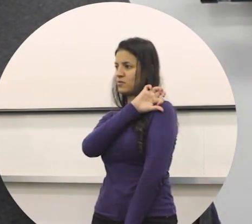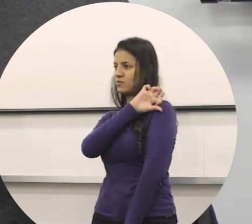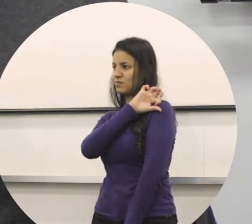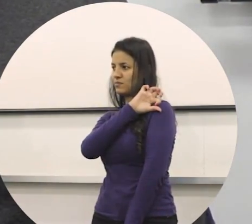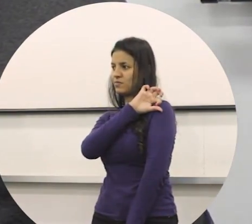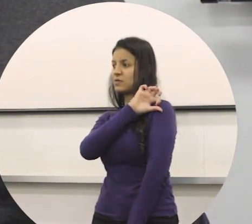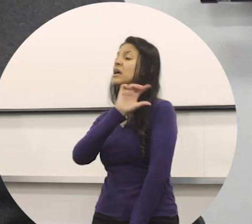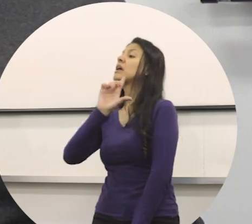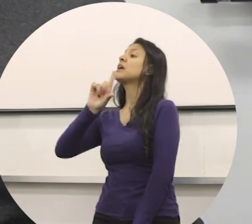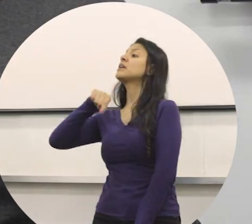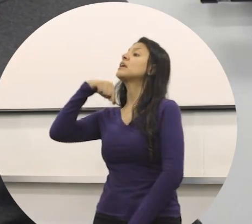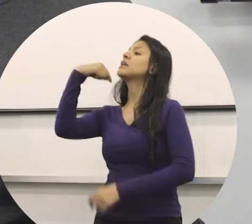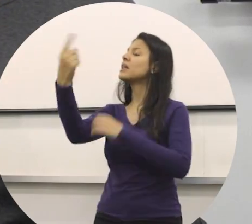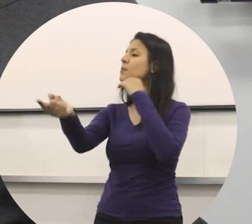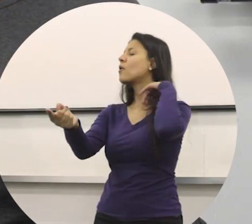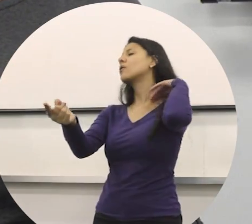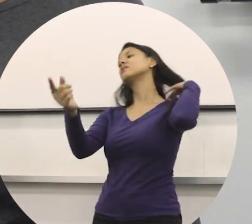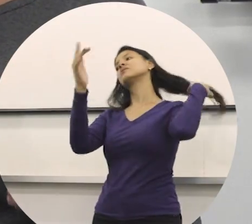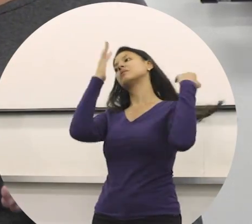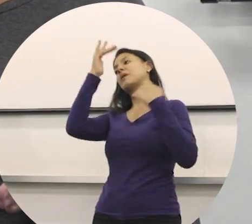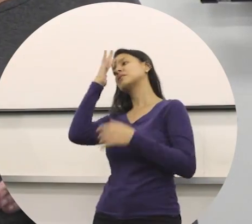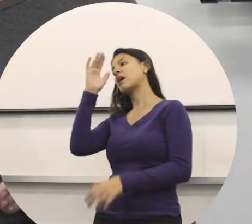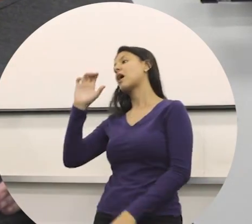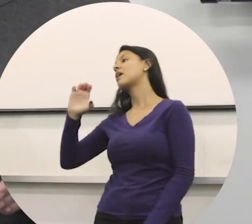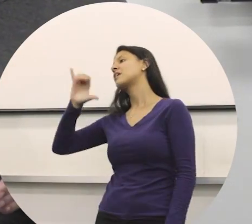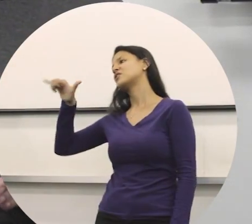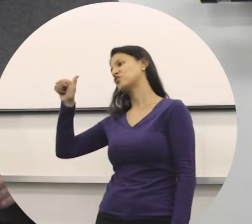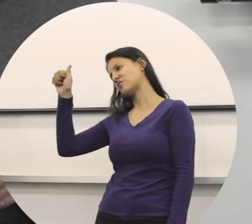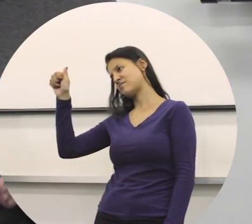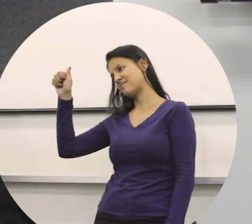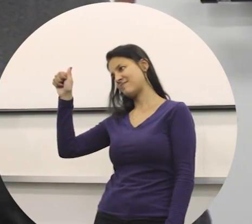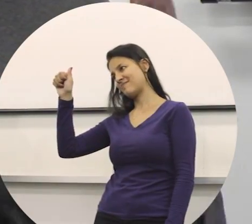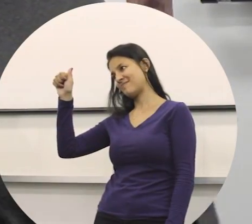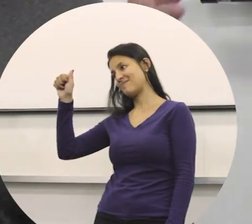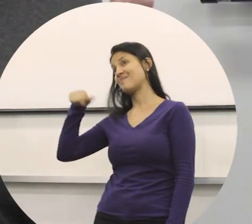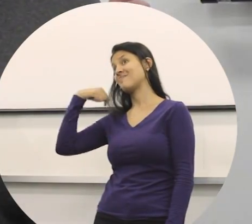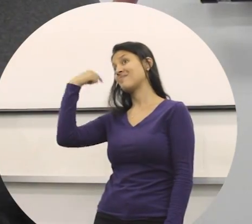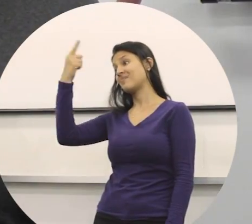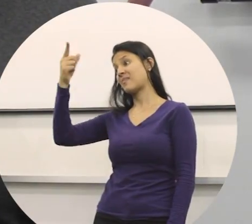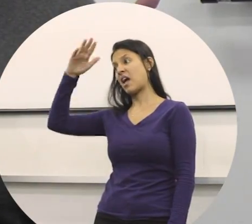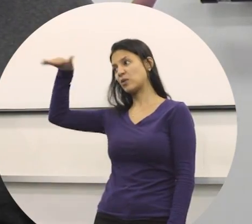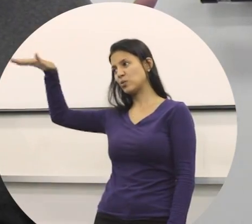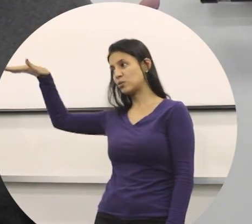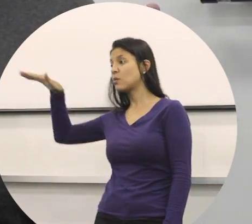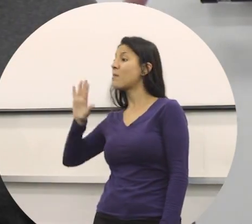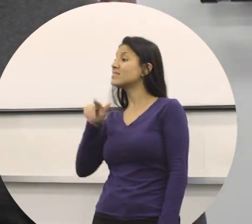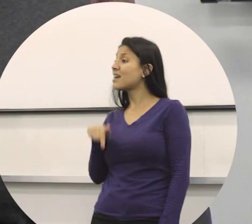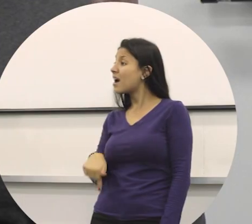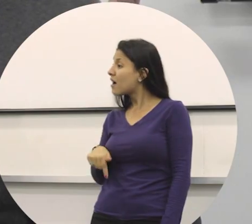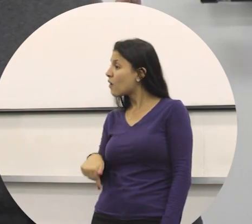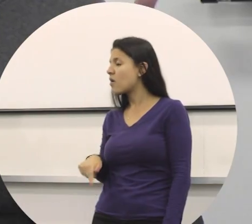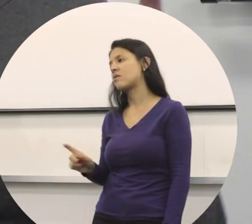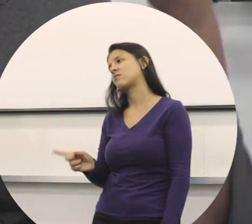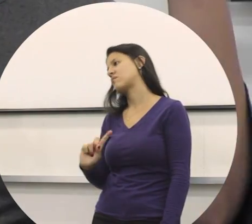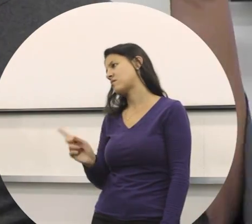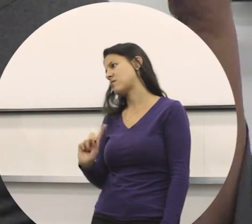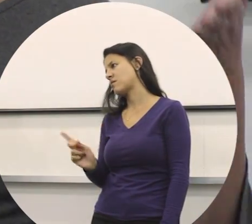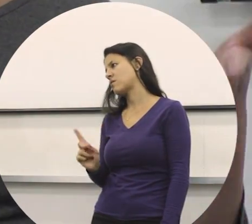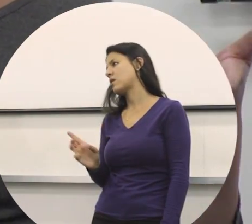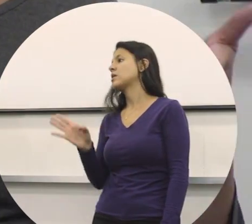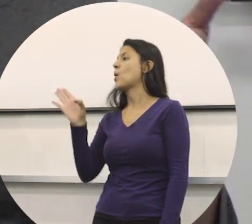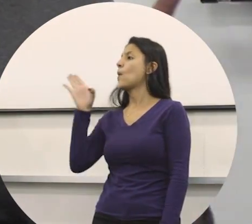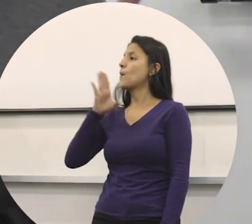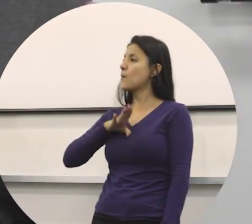gente pode pensar na construção de um currículo para o EJA, mas isso não vai entrar aqui agora. Então, português é